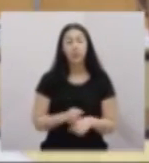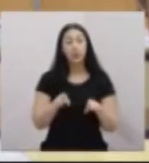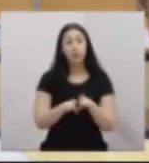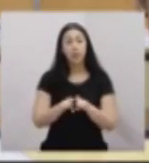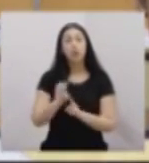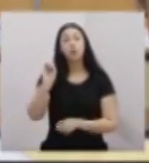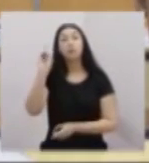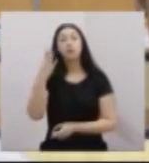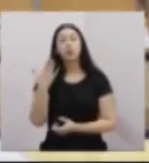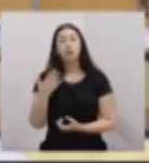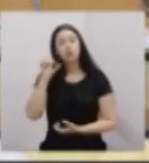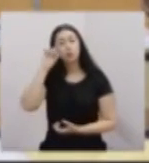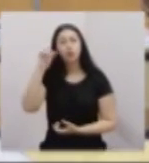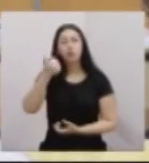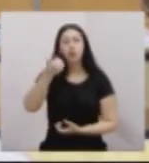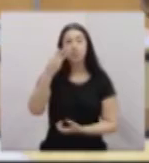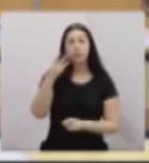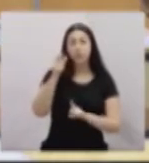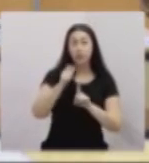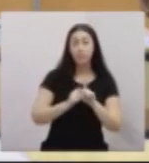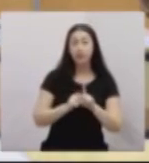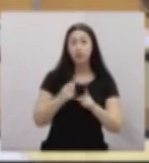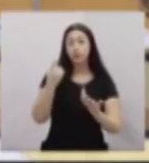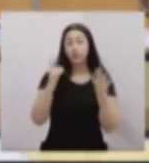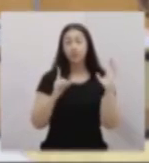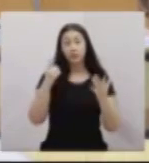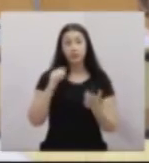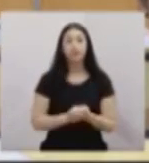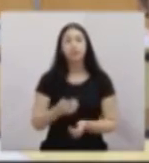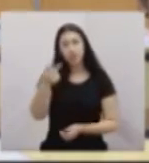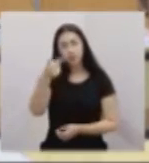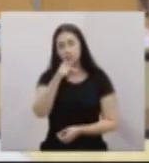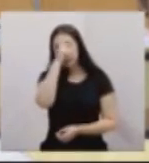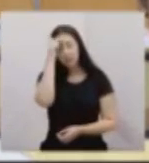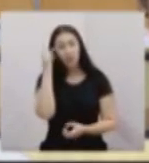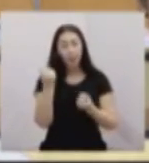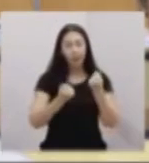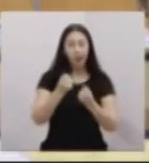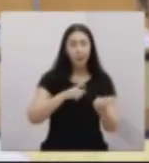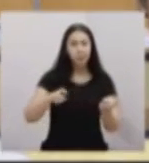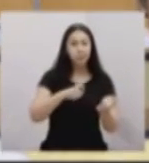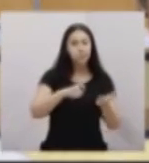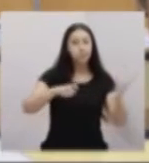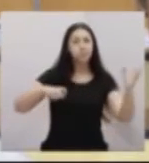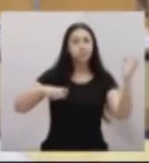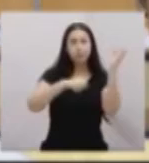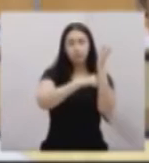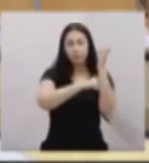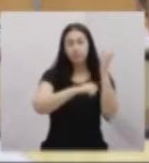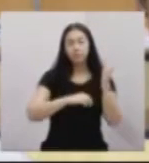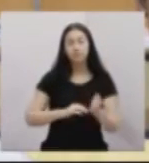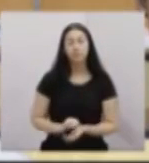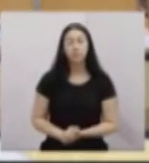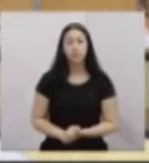aconteceu no último dia 13/2. Novamente, o motorista perdeu o controle e o veículo invadiu a calçada e colidiu com a árvore.